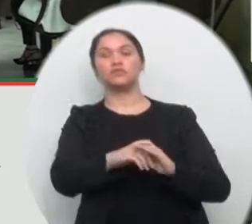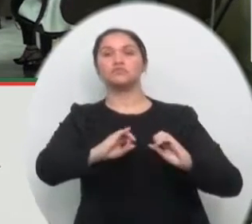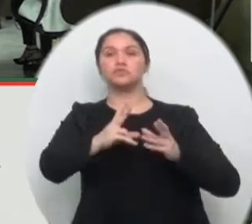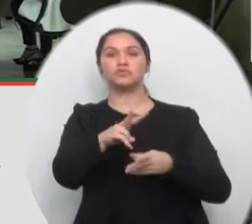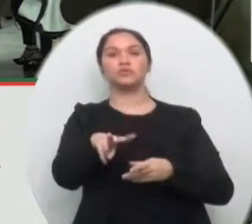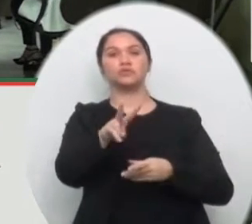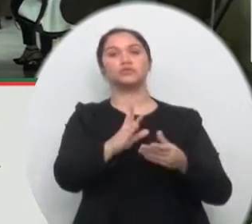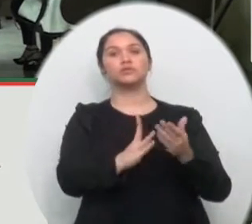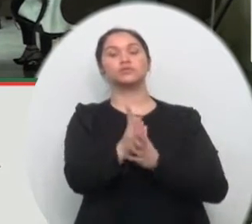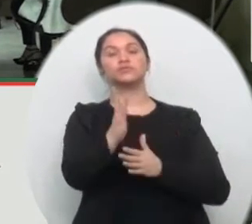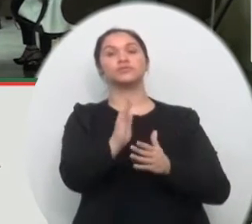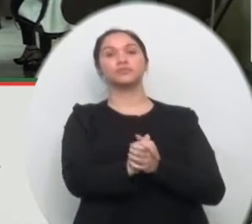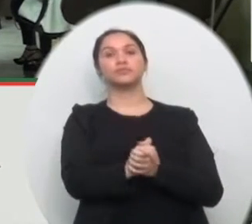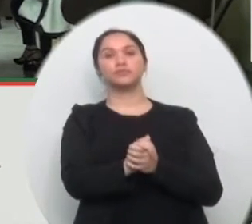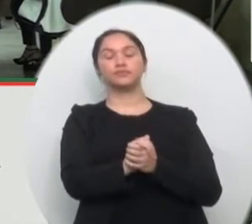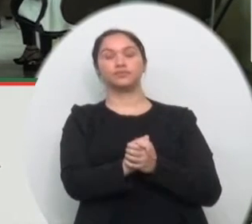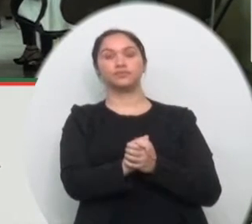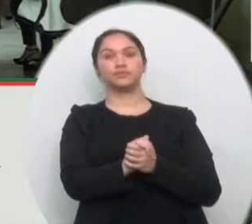unanimidade.